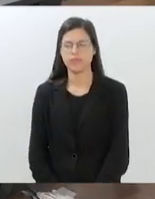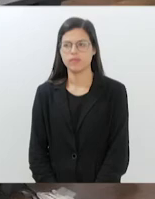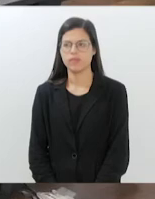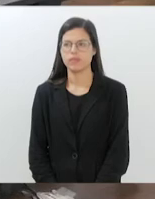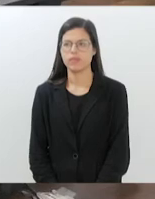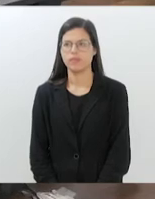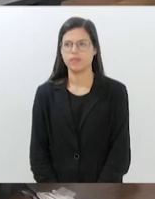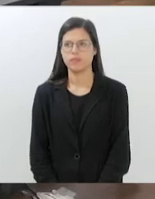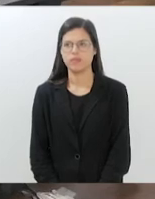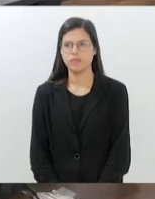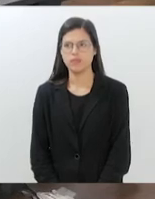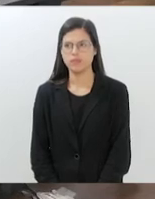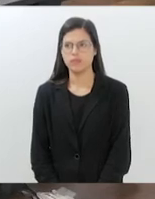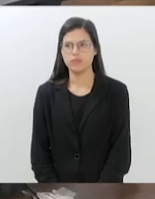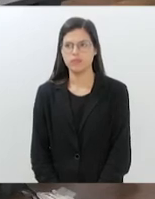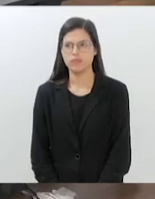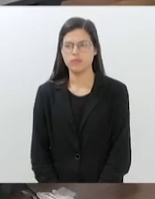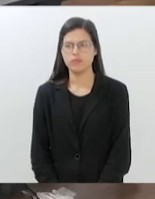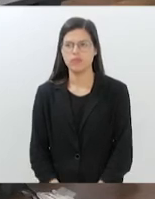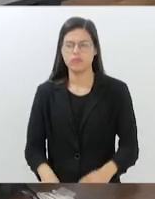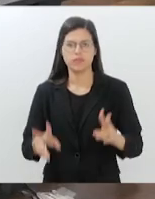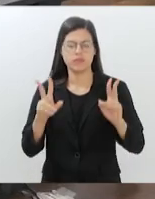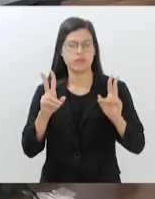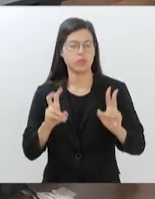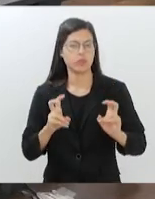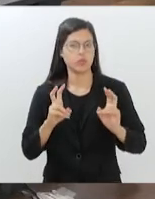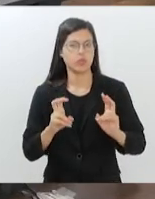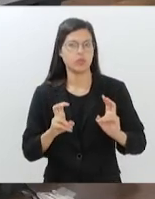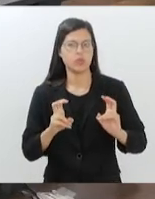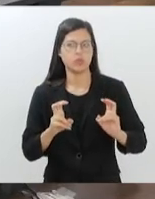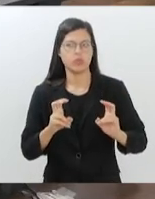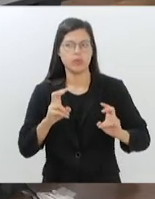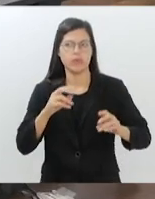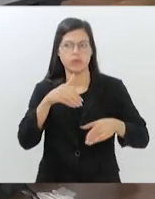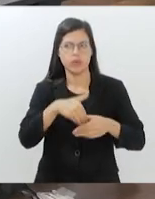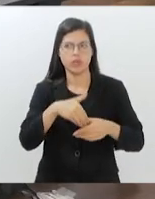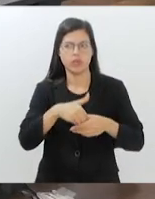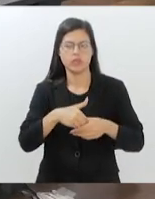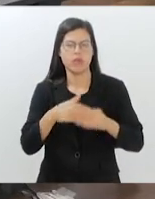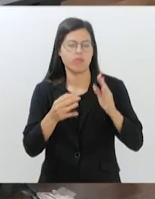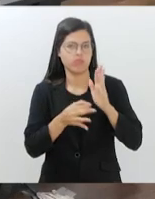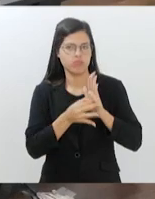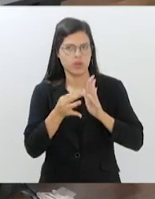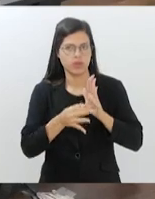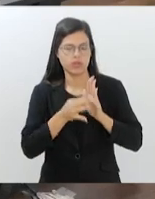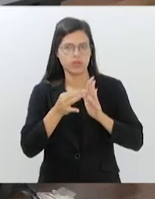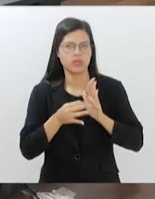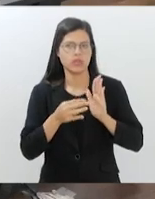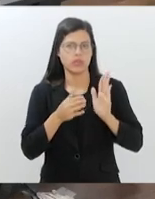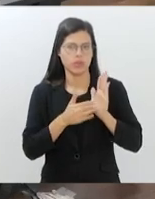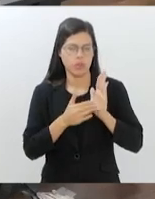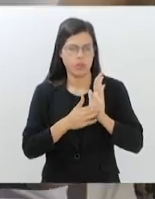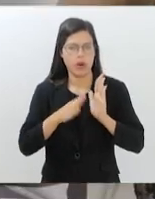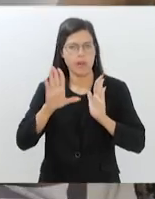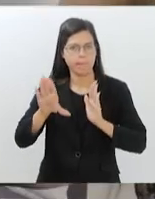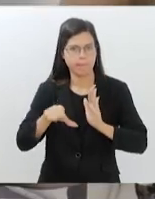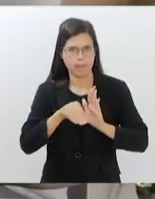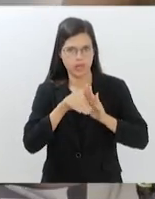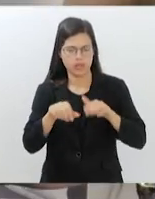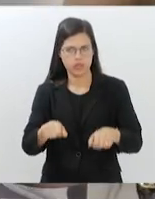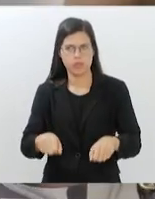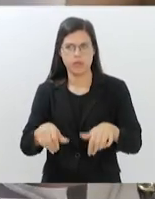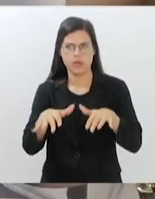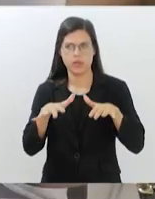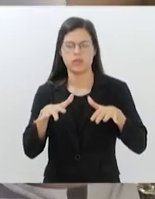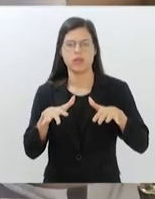hoje sob relatoria então em discussão em votação dos pareceres as proposições as emendas de